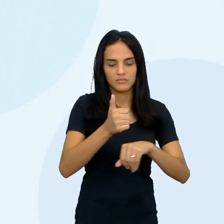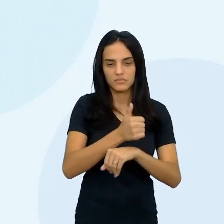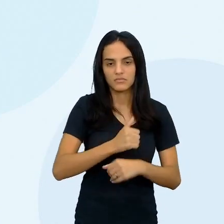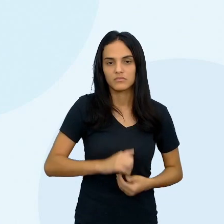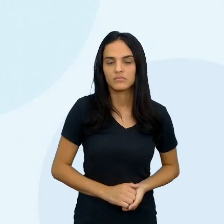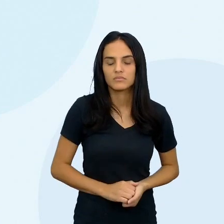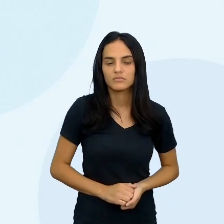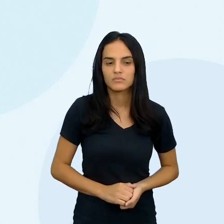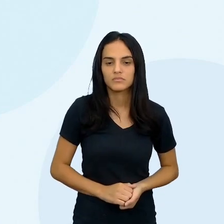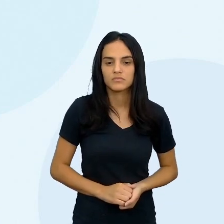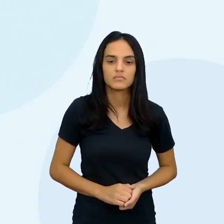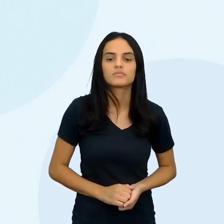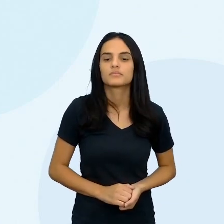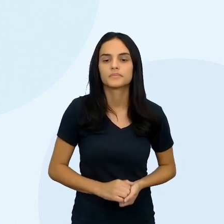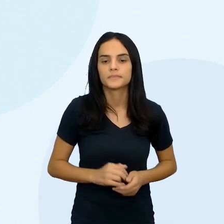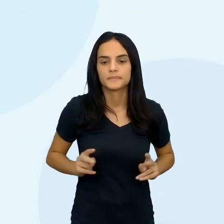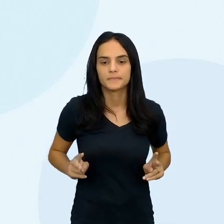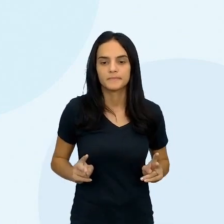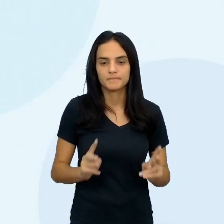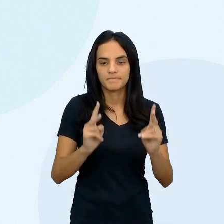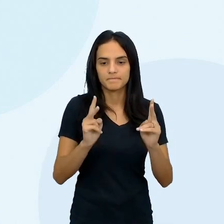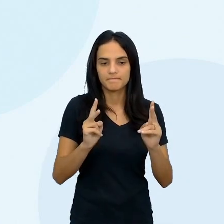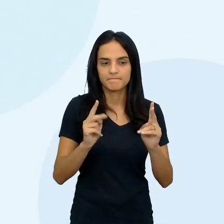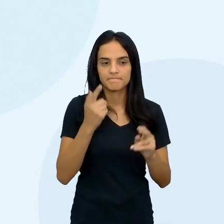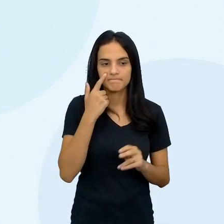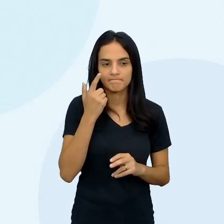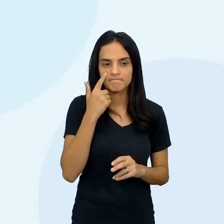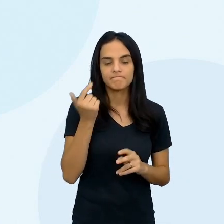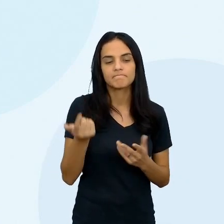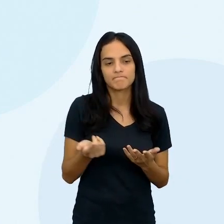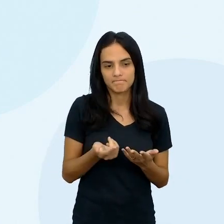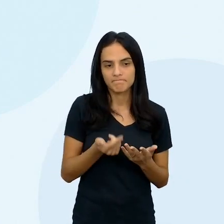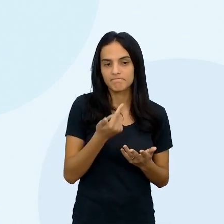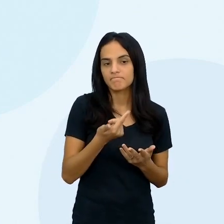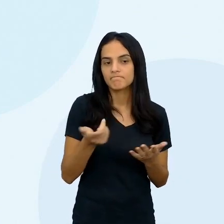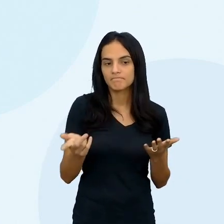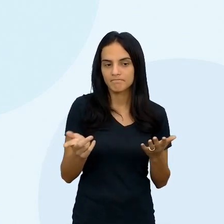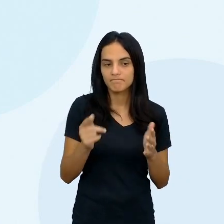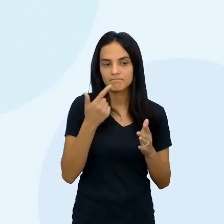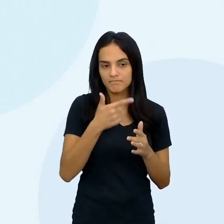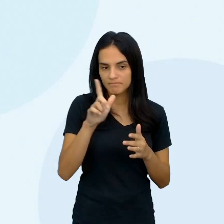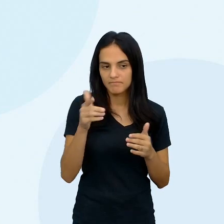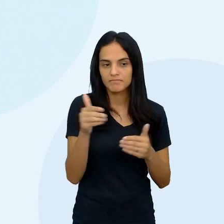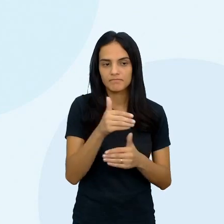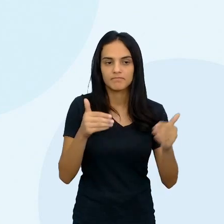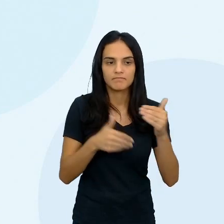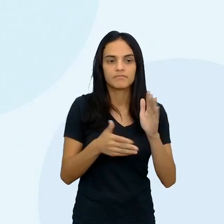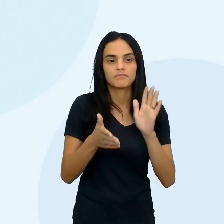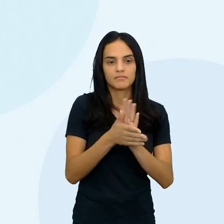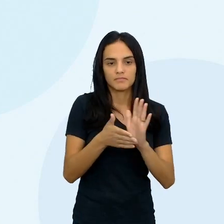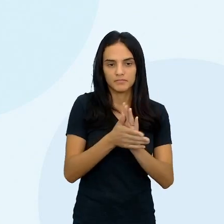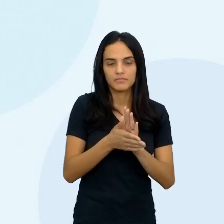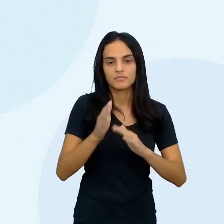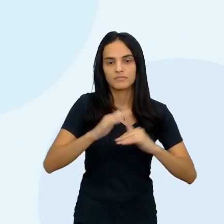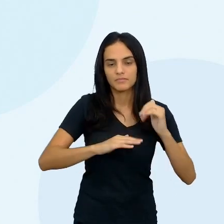profissional. Continuando então aqui, temos também o próximo slide, a competência